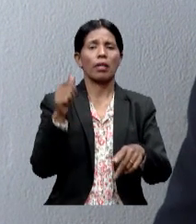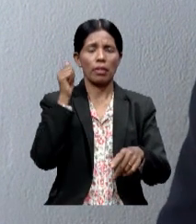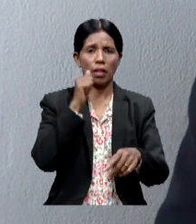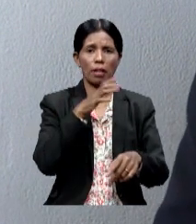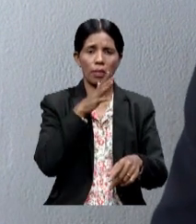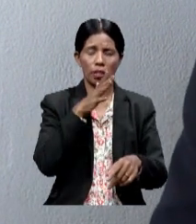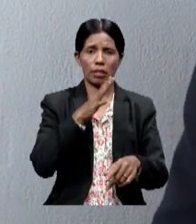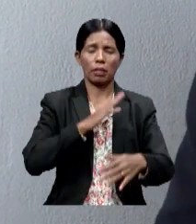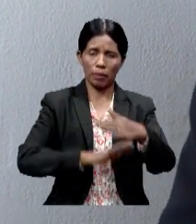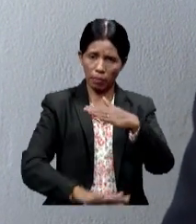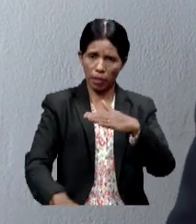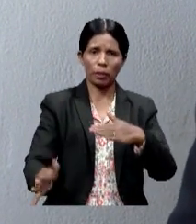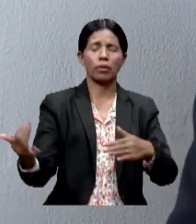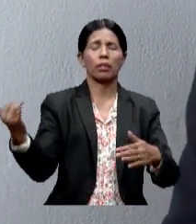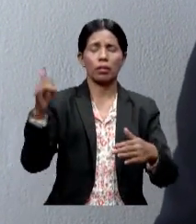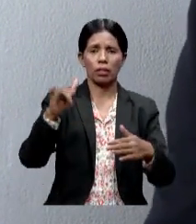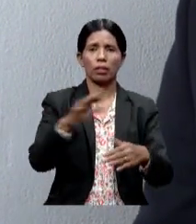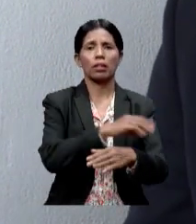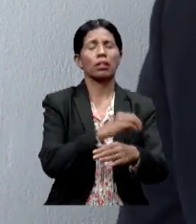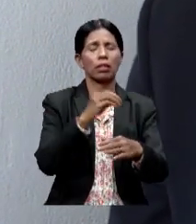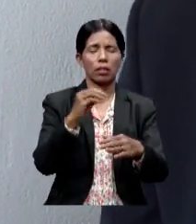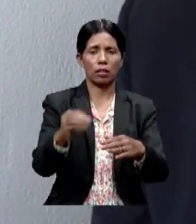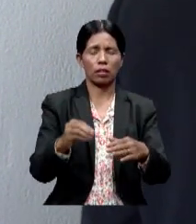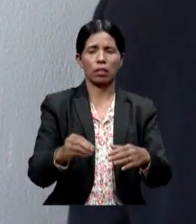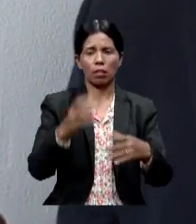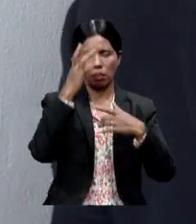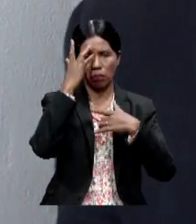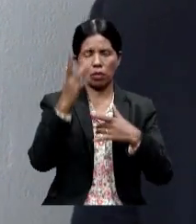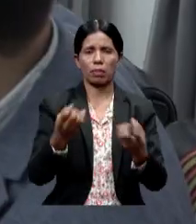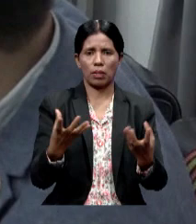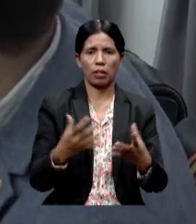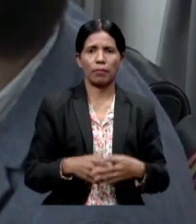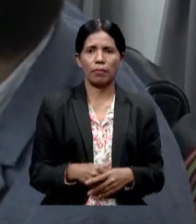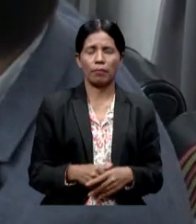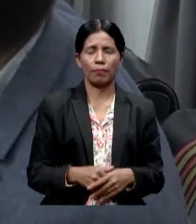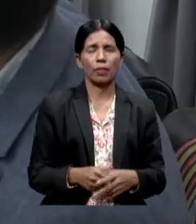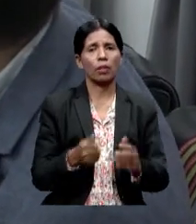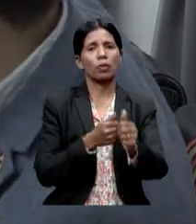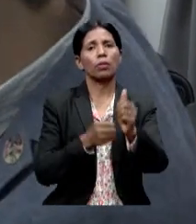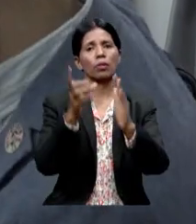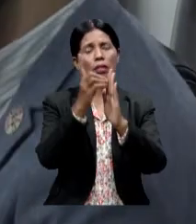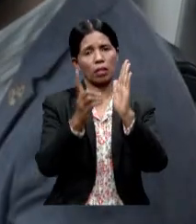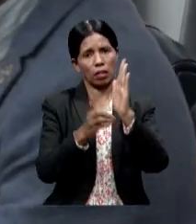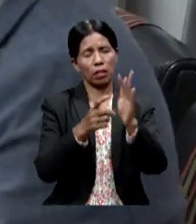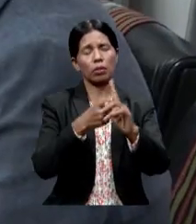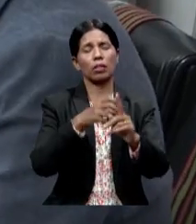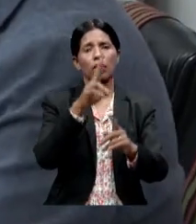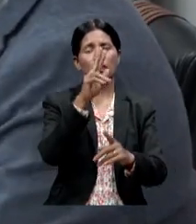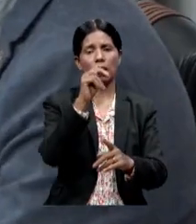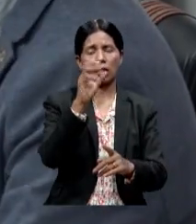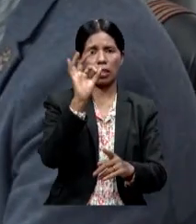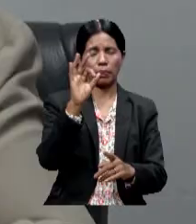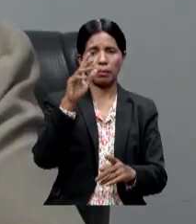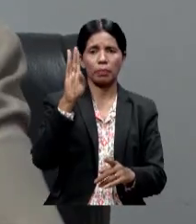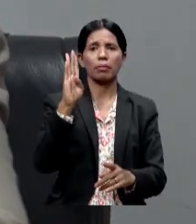beturahi liu ser na beturahi o complicação needs to be urgently attended to. Tuir dado susi UNFPA, Timor-Leste na saun